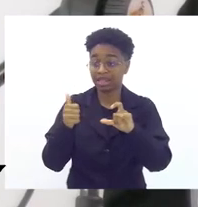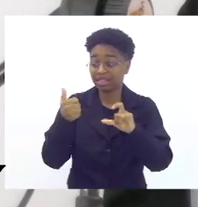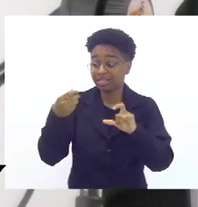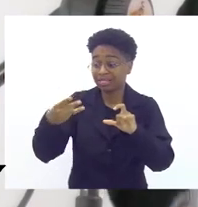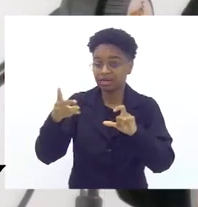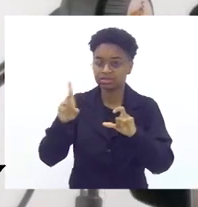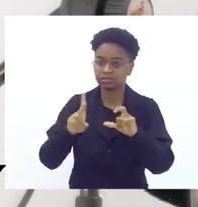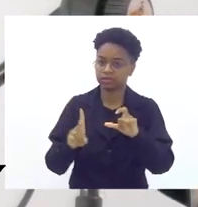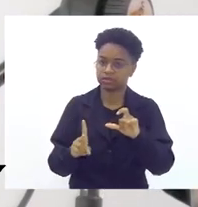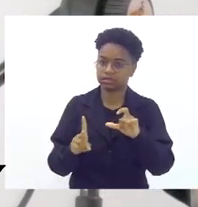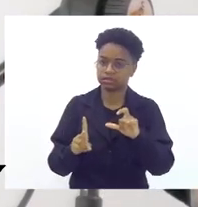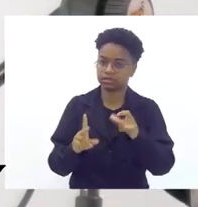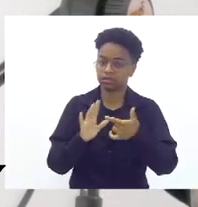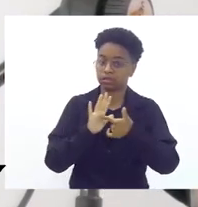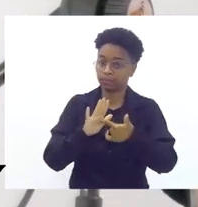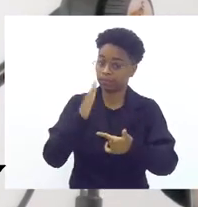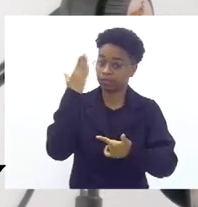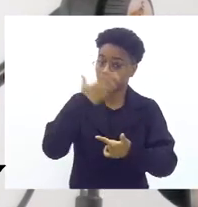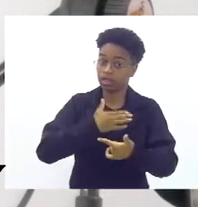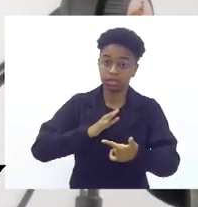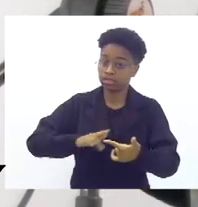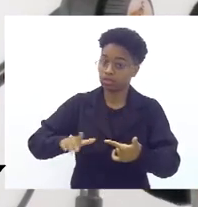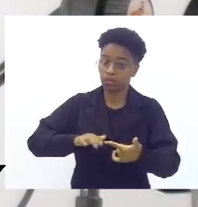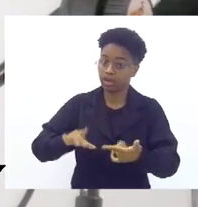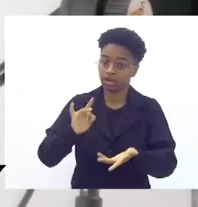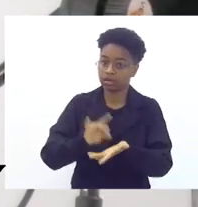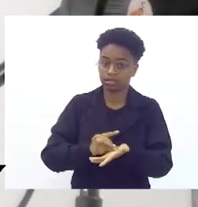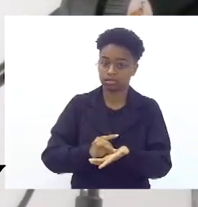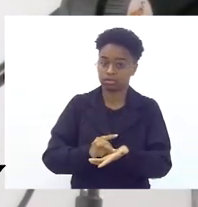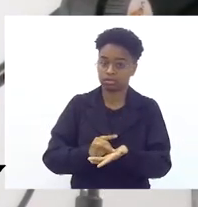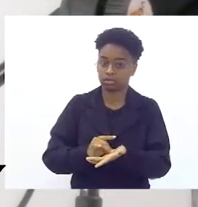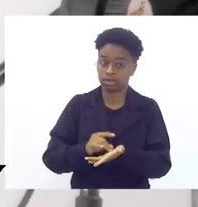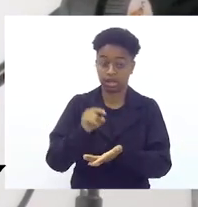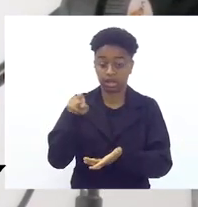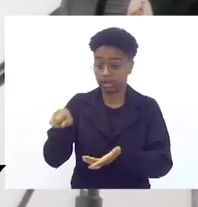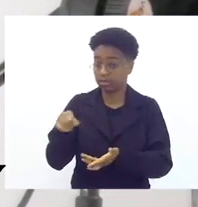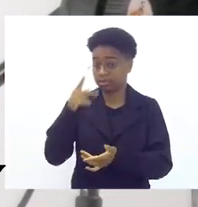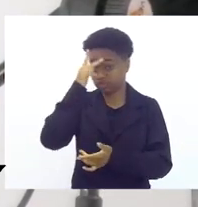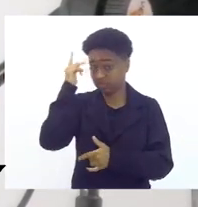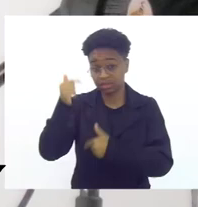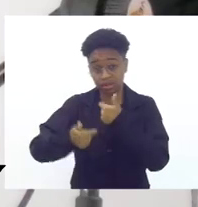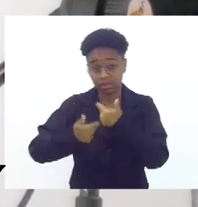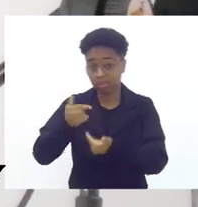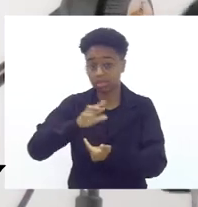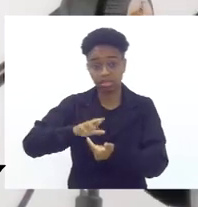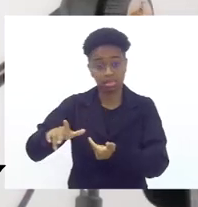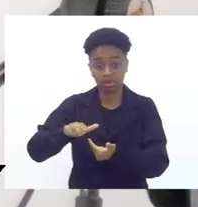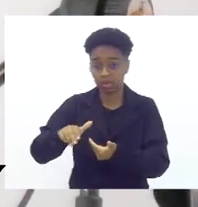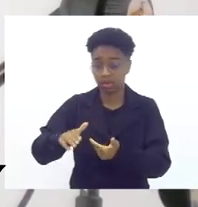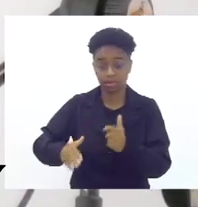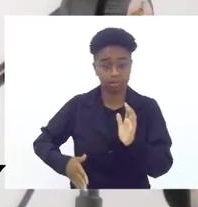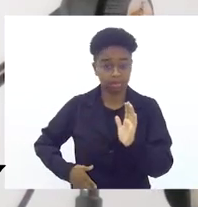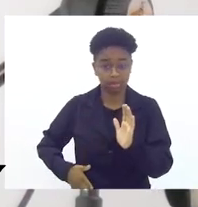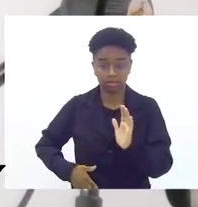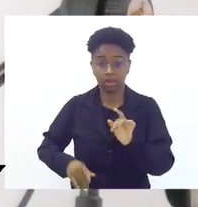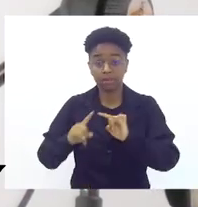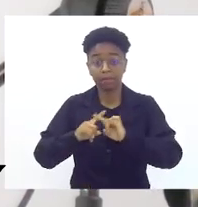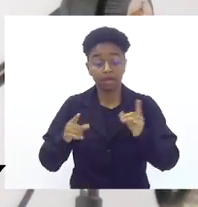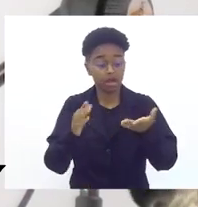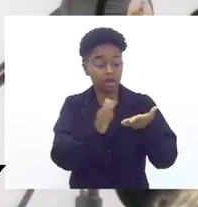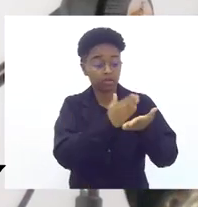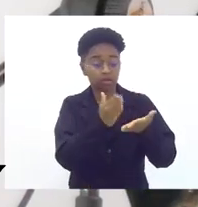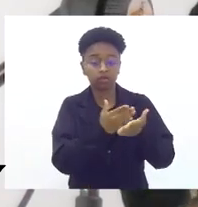vezes ficou provado que aquela foto não é real que aquele trabalhador não é um criminoso enfim o álbum de fotografia